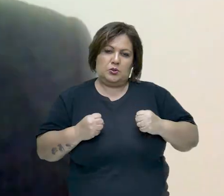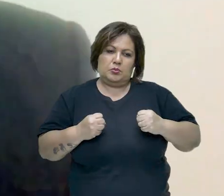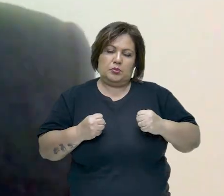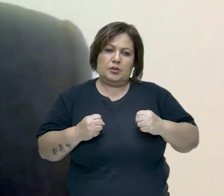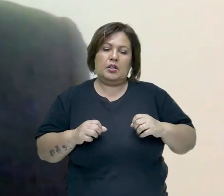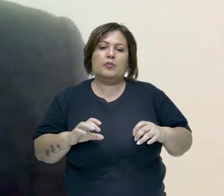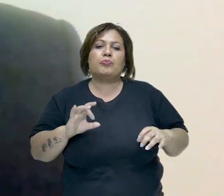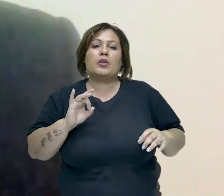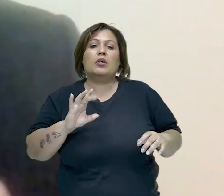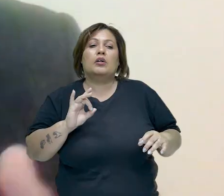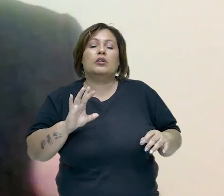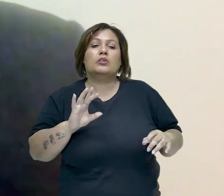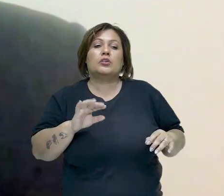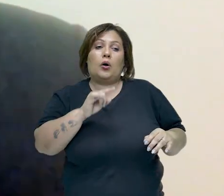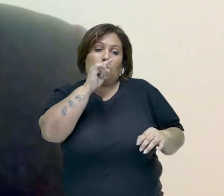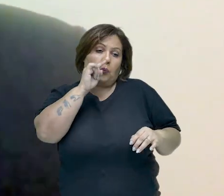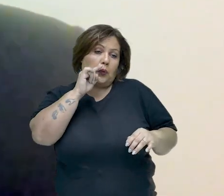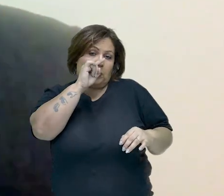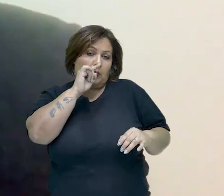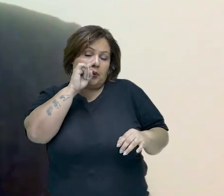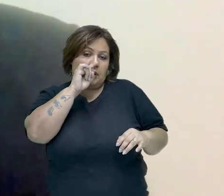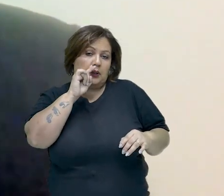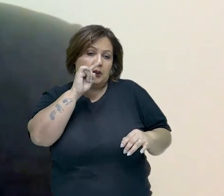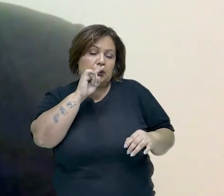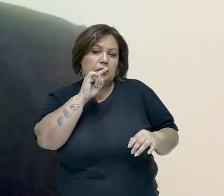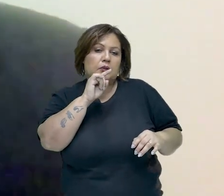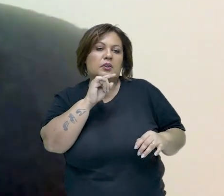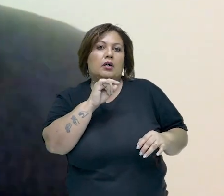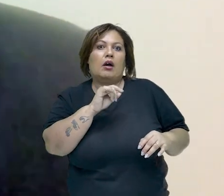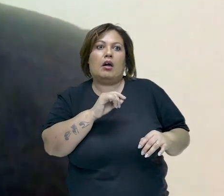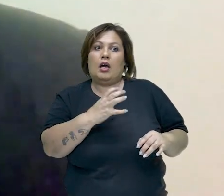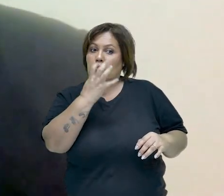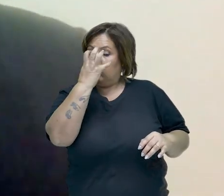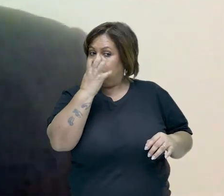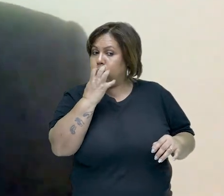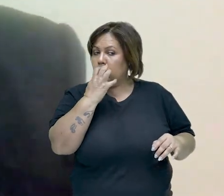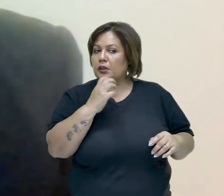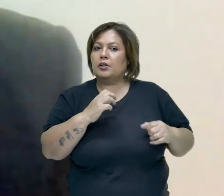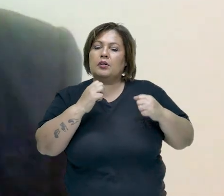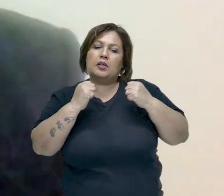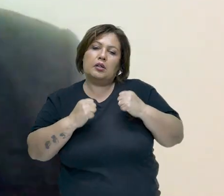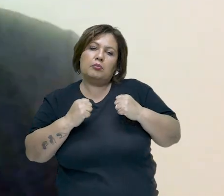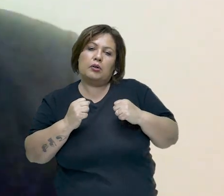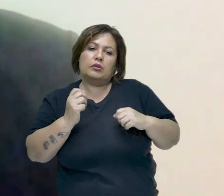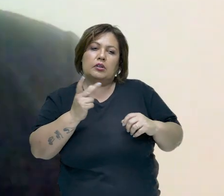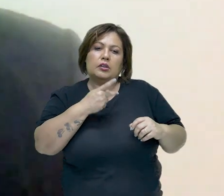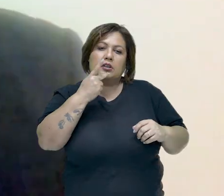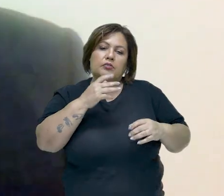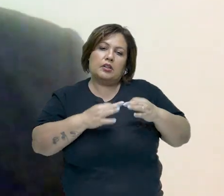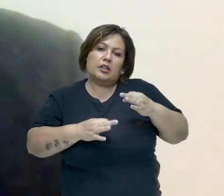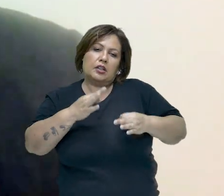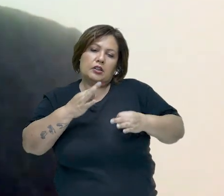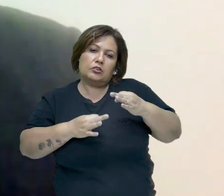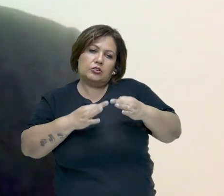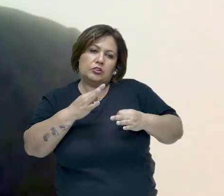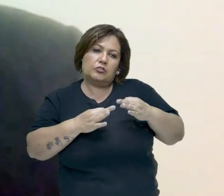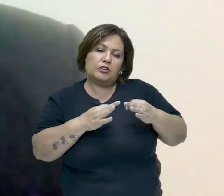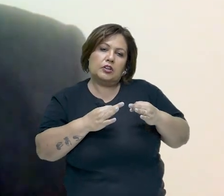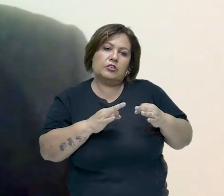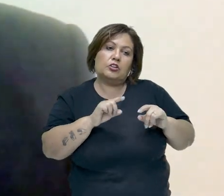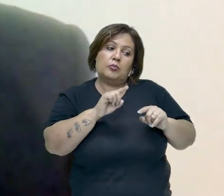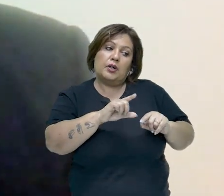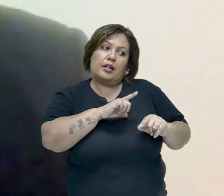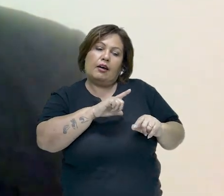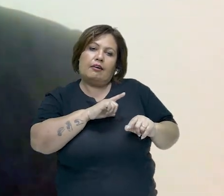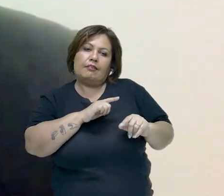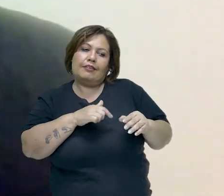poderes. Somente quando esse risco é comprovadamente agravado é que pode-se falar em justificativa